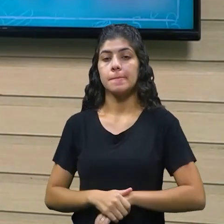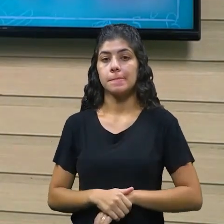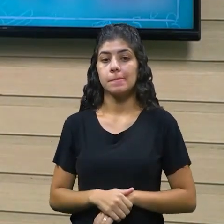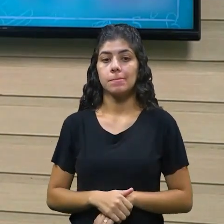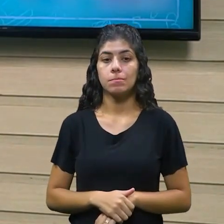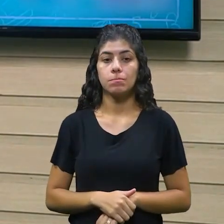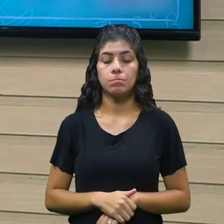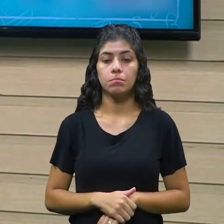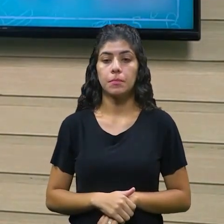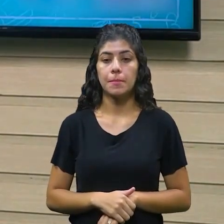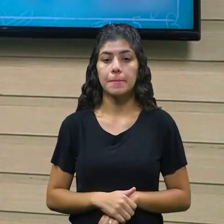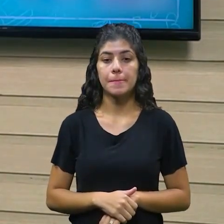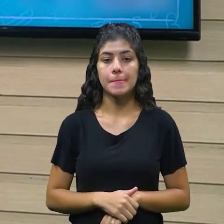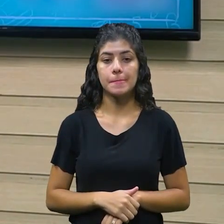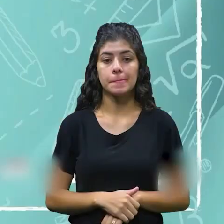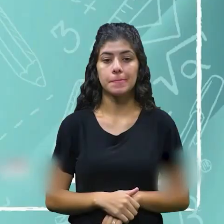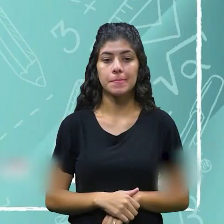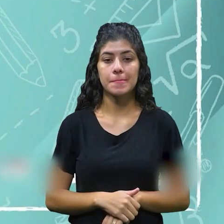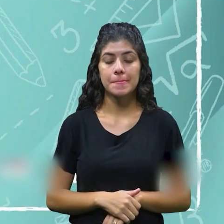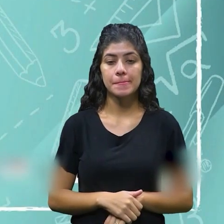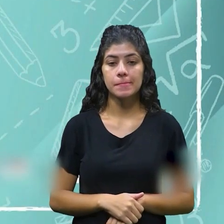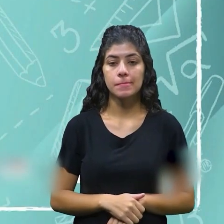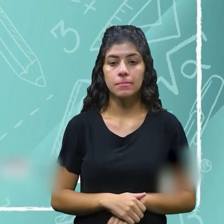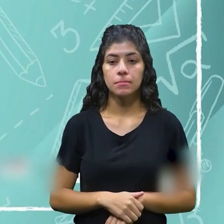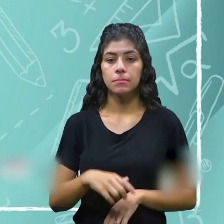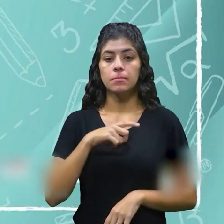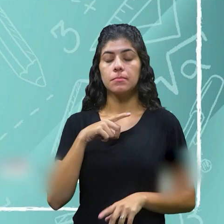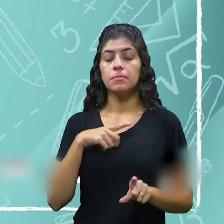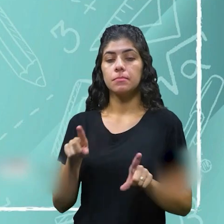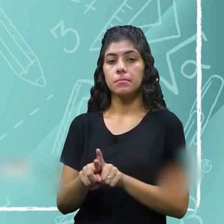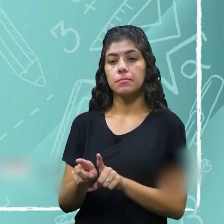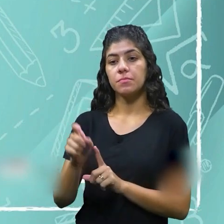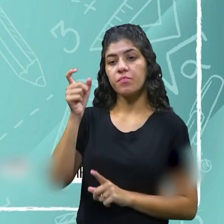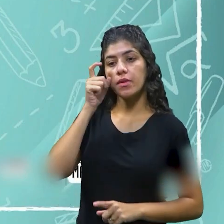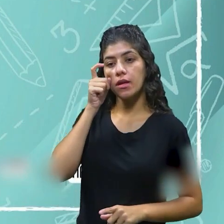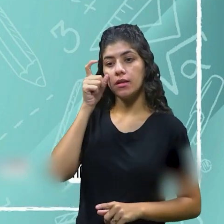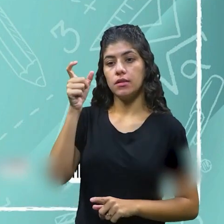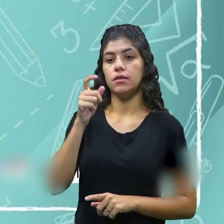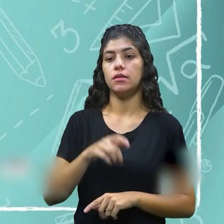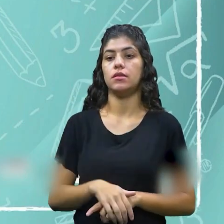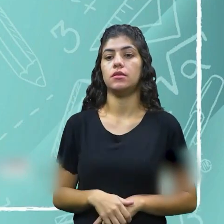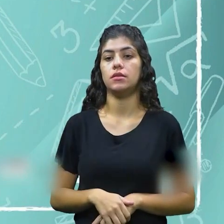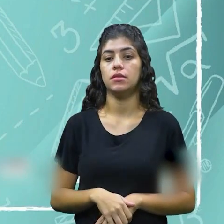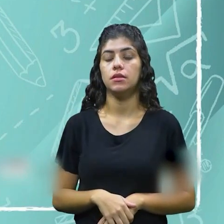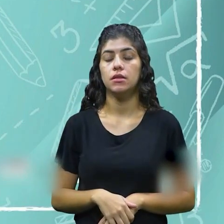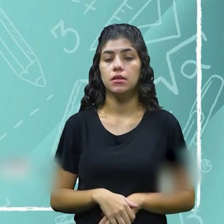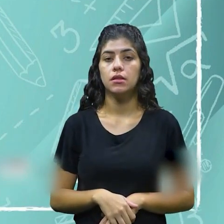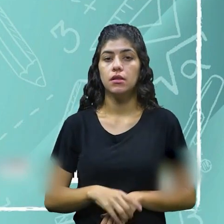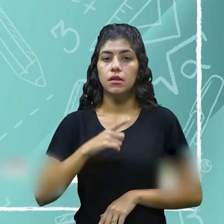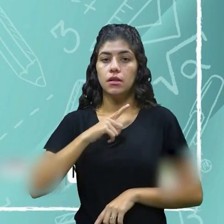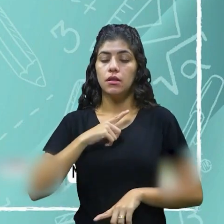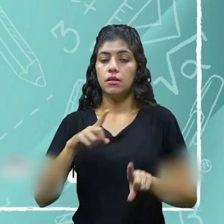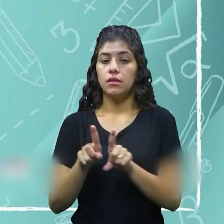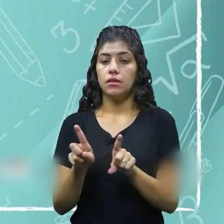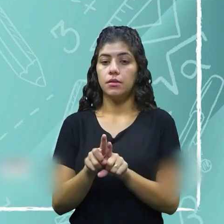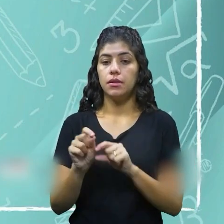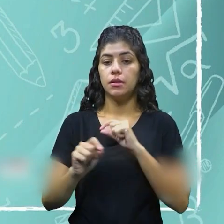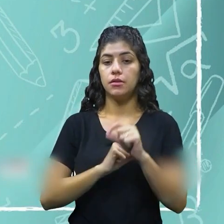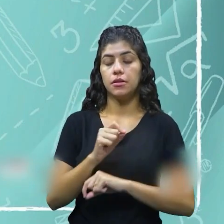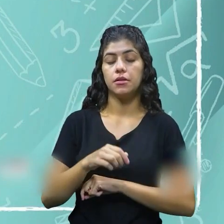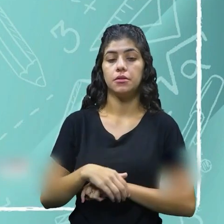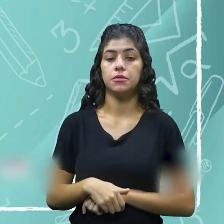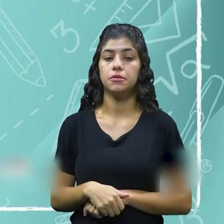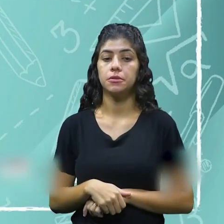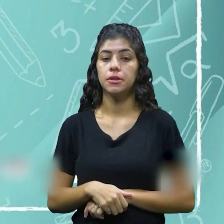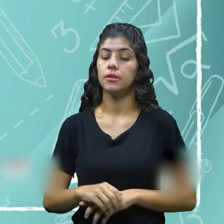sofra transformações. Aqui a gente tem um princípio interessante de transformação de energia. Você tem aqui energia